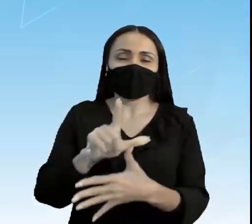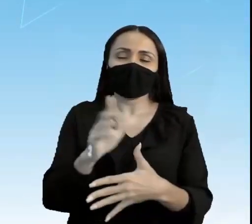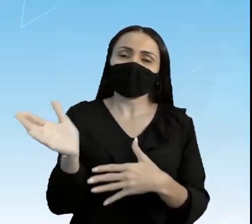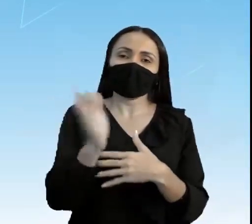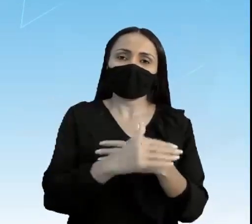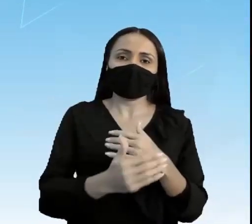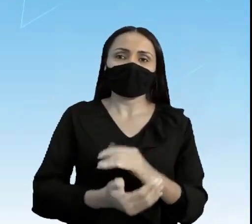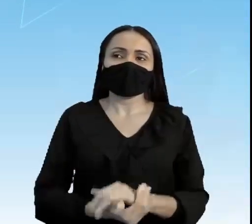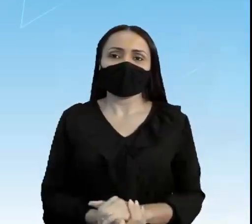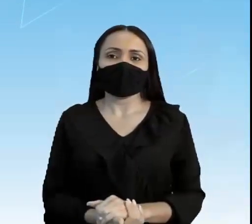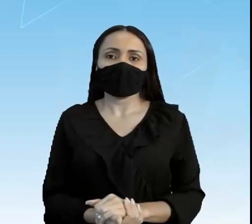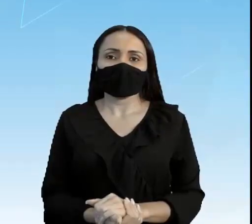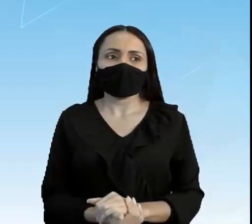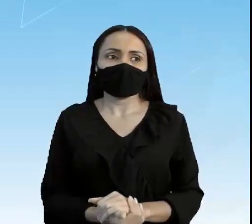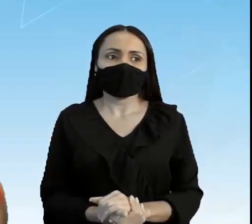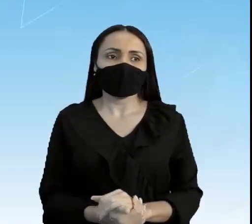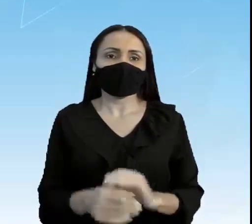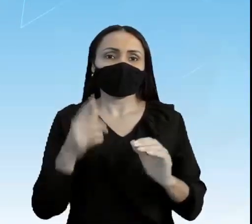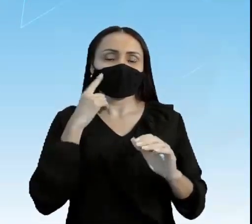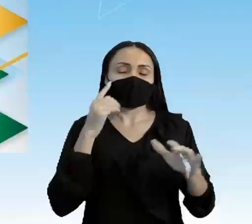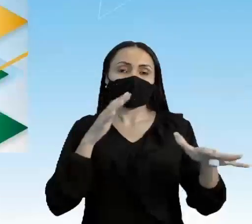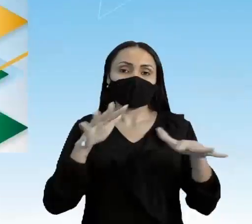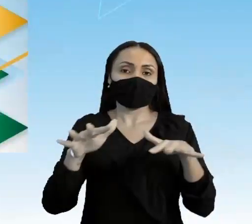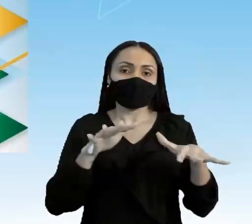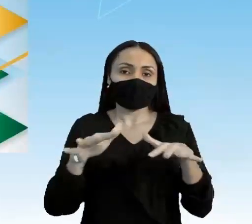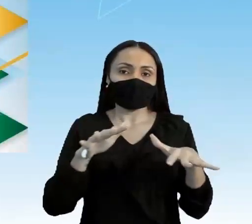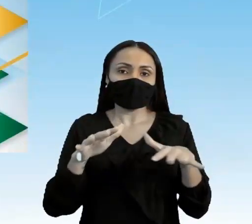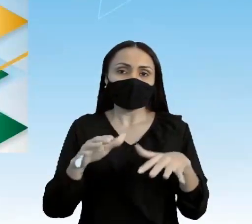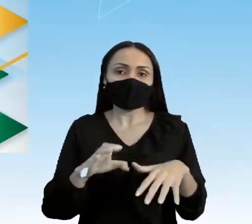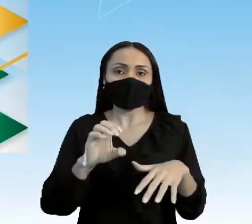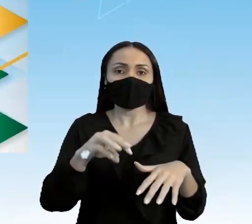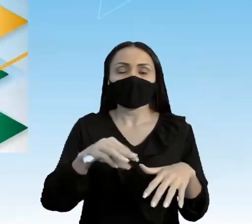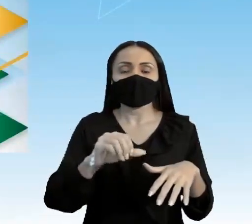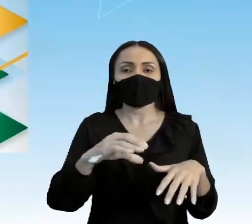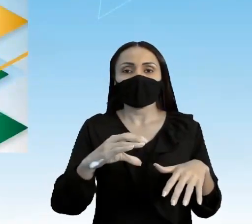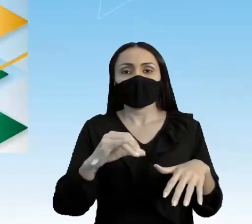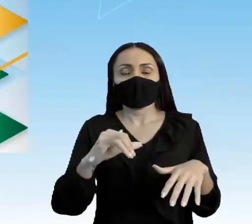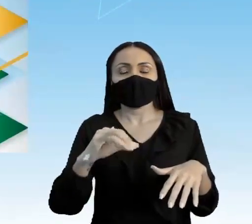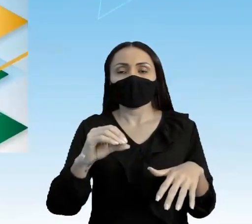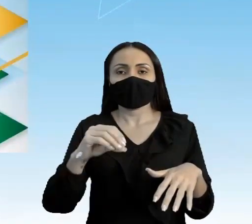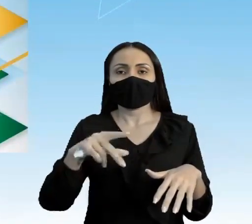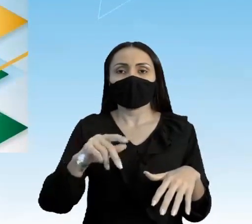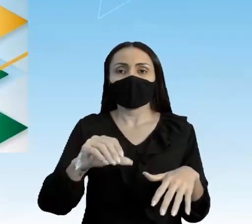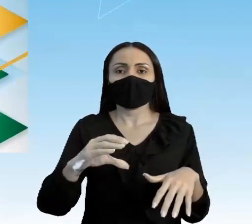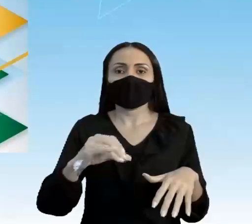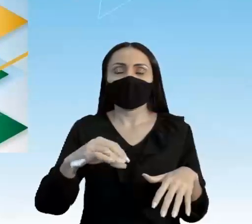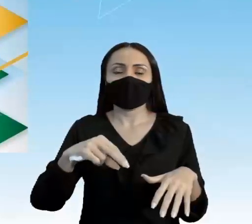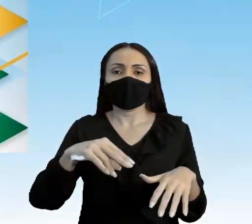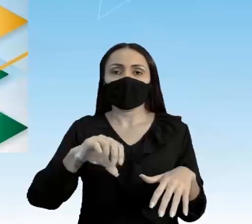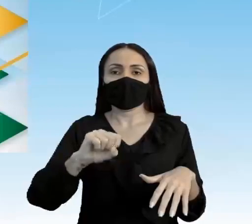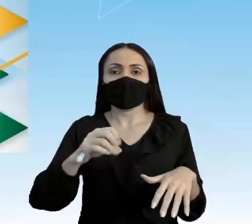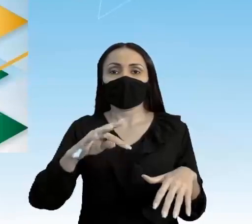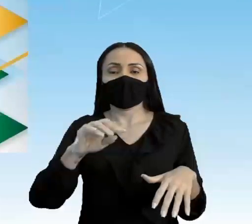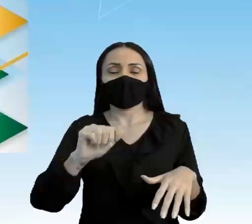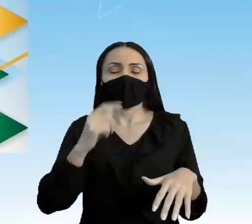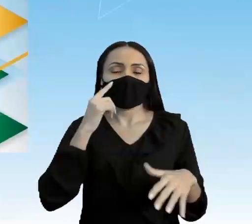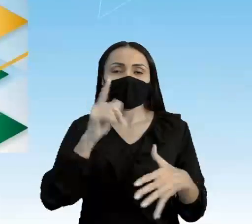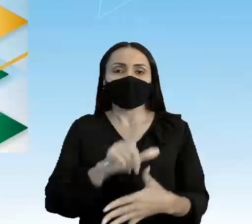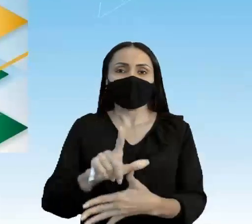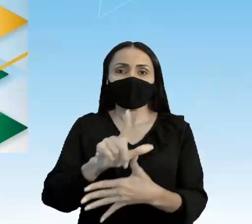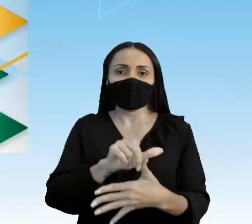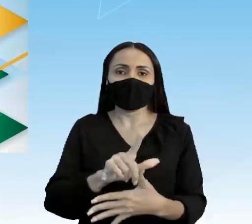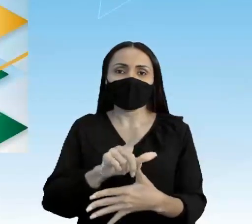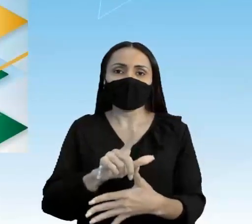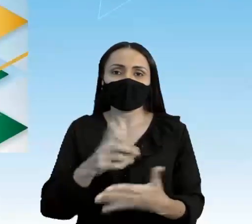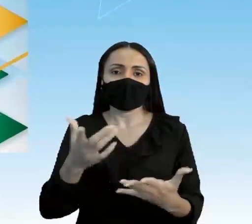lá. Então, movimentos emancipacionistas na América Latina, né? Então, guerra de independência